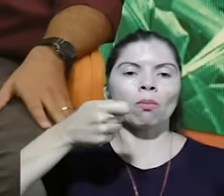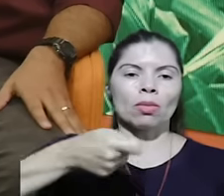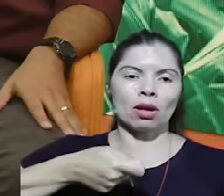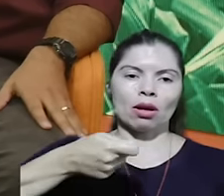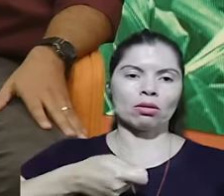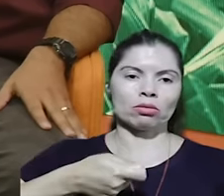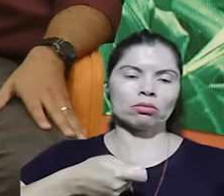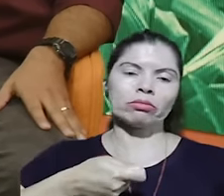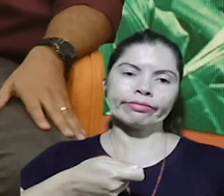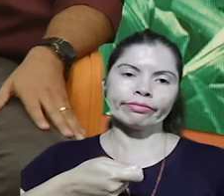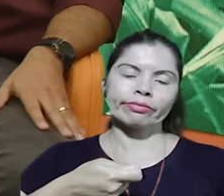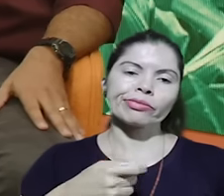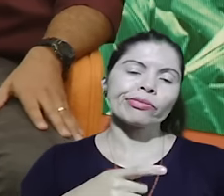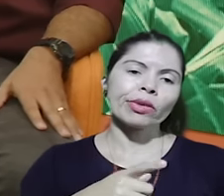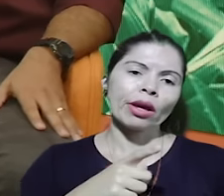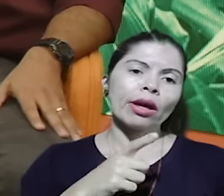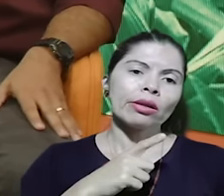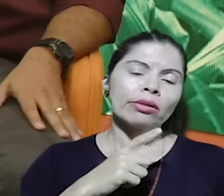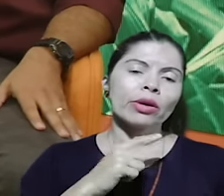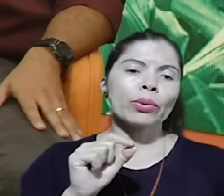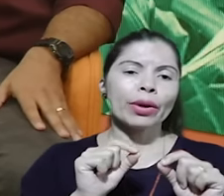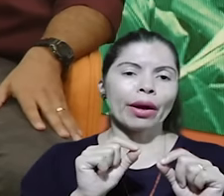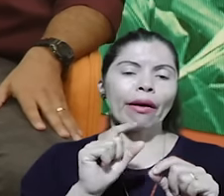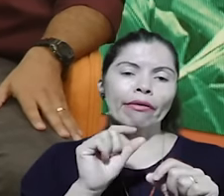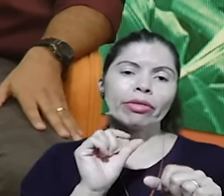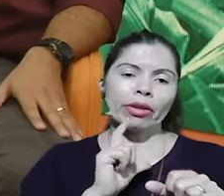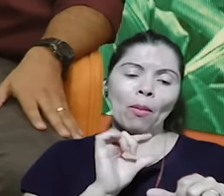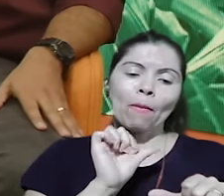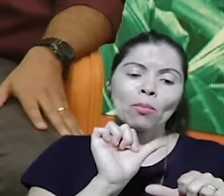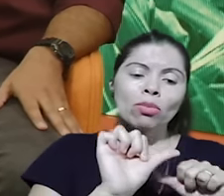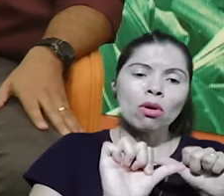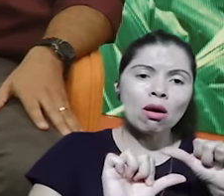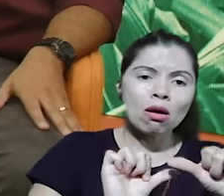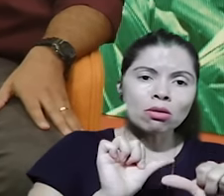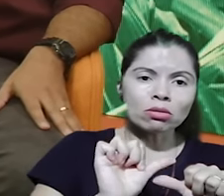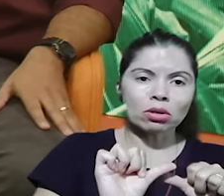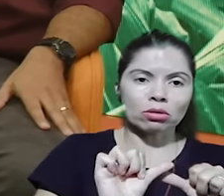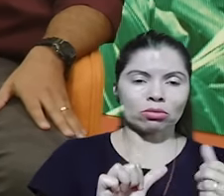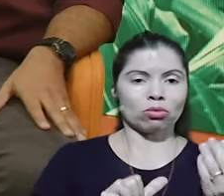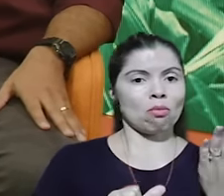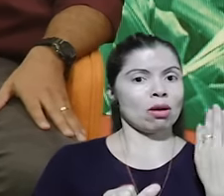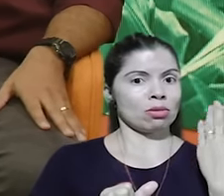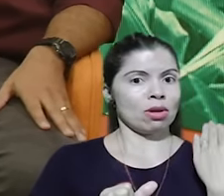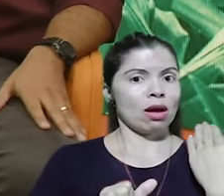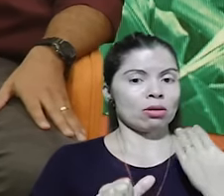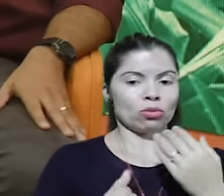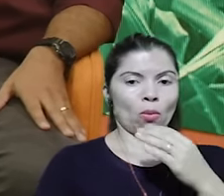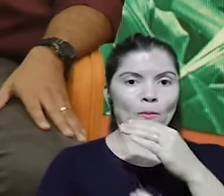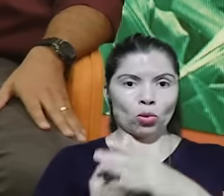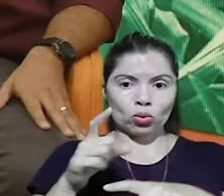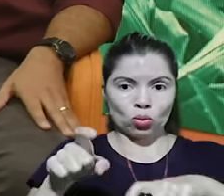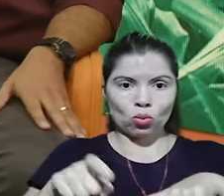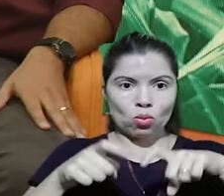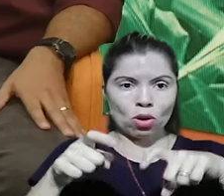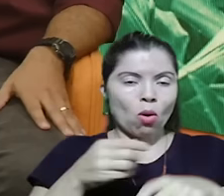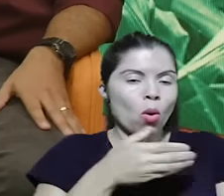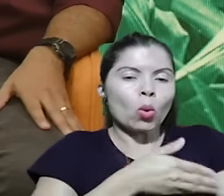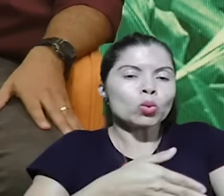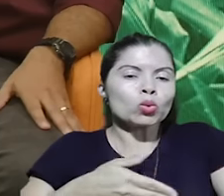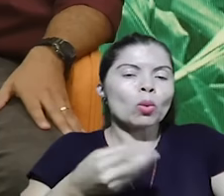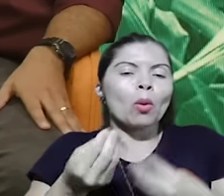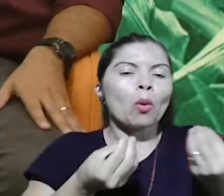traz uma transição né Desse produtor rural estava acostumado a nota fiscal física então isso